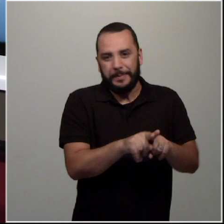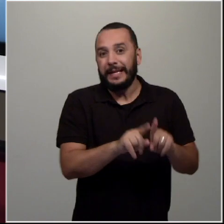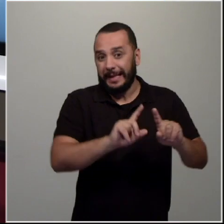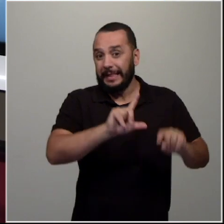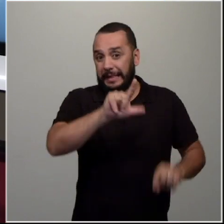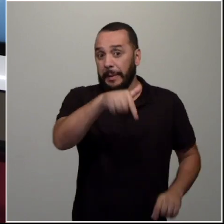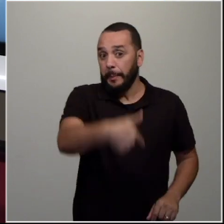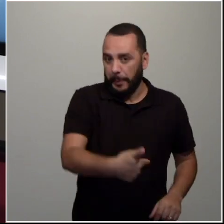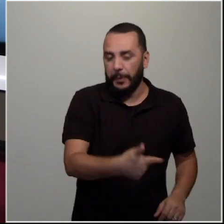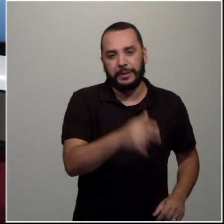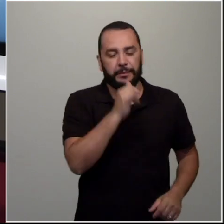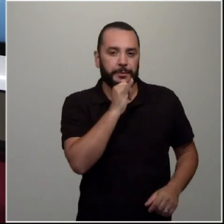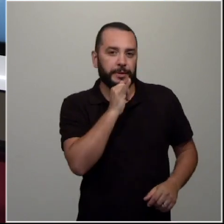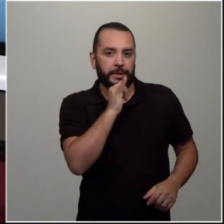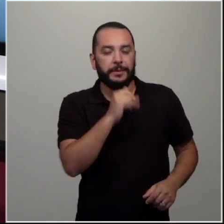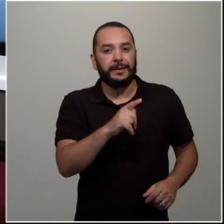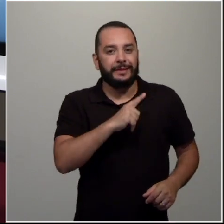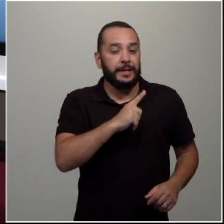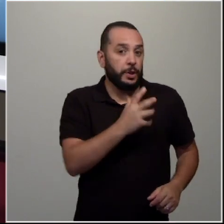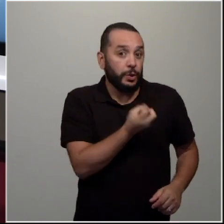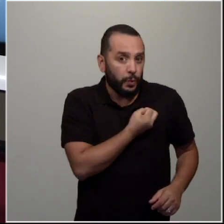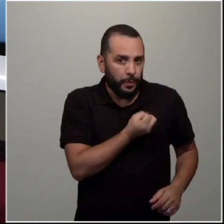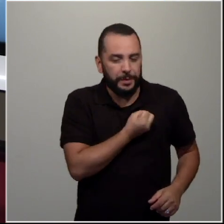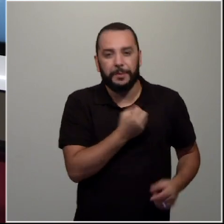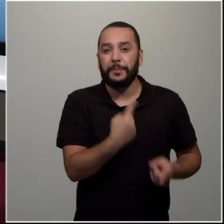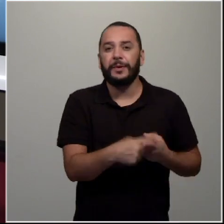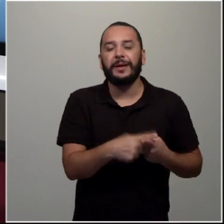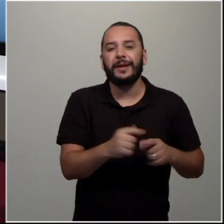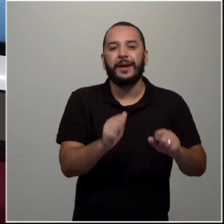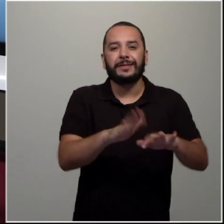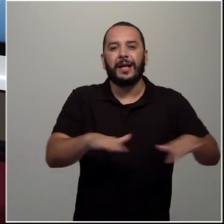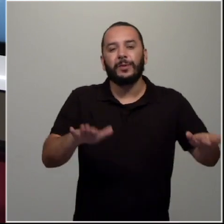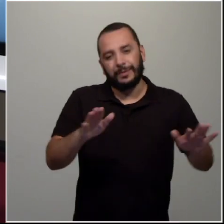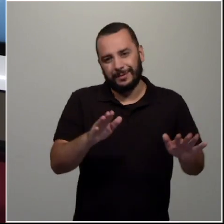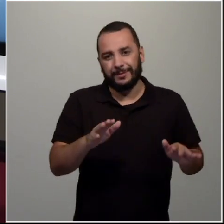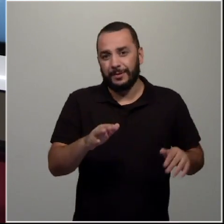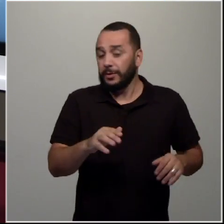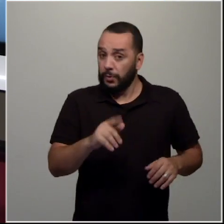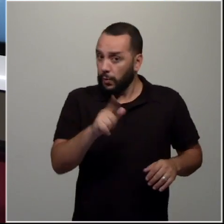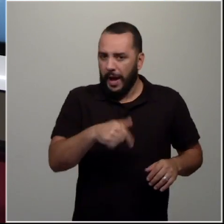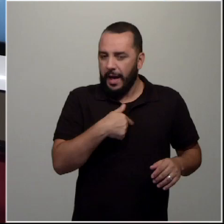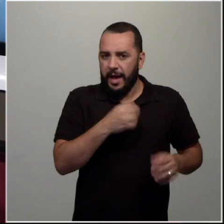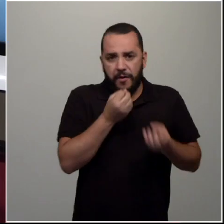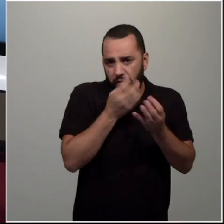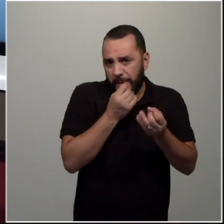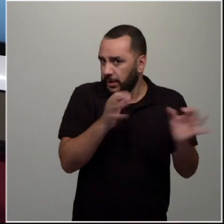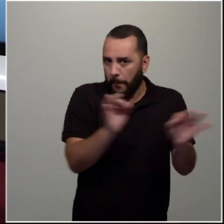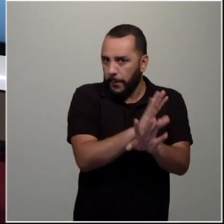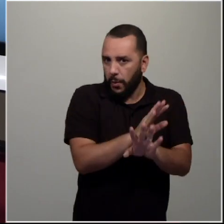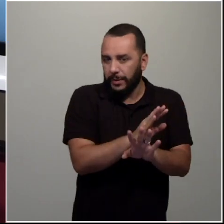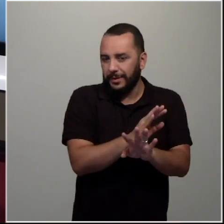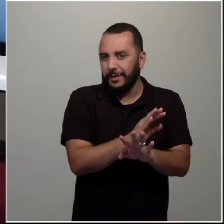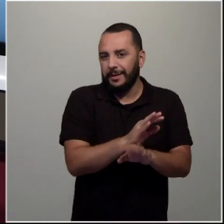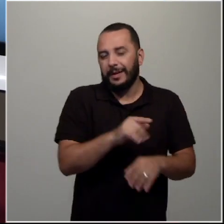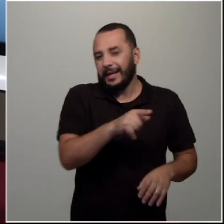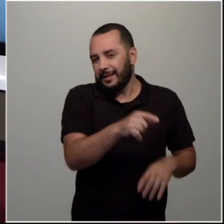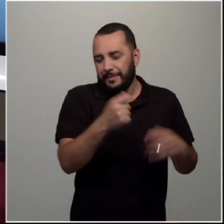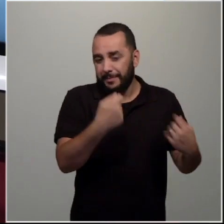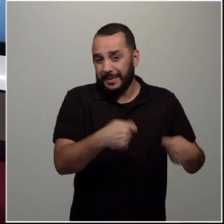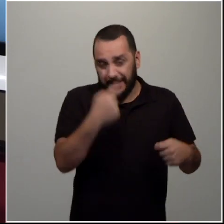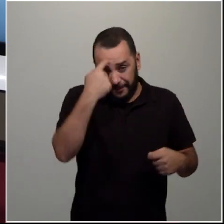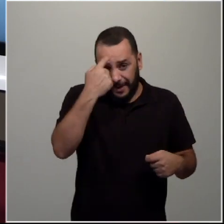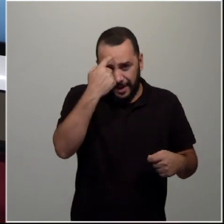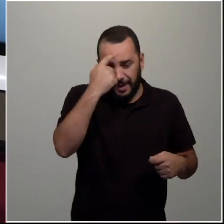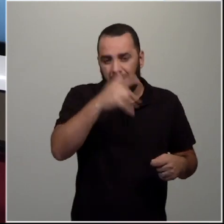é que ter certos números é porque os alunos os alunos vejam soldados prontos vai depender justamente do contexto